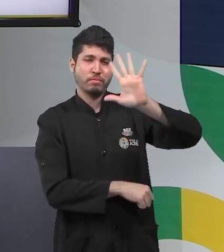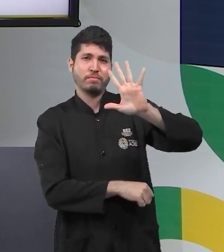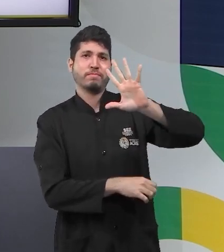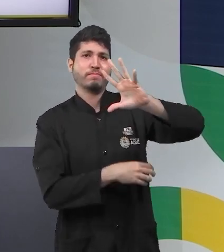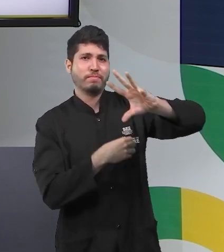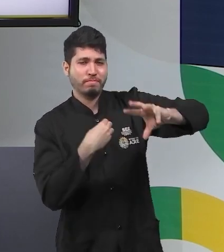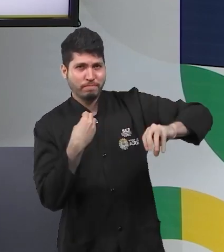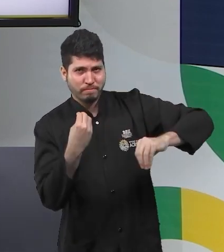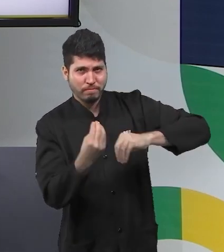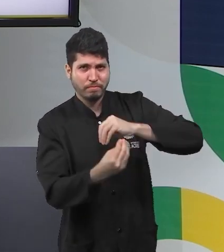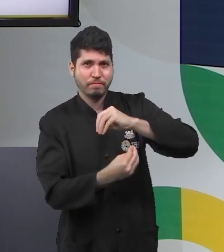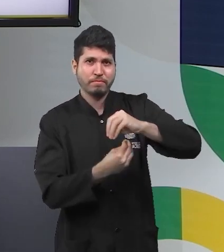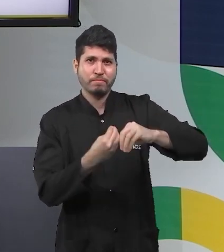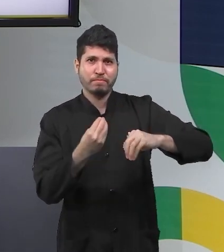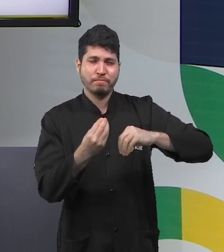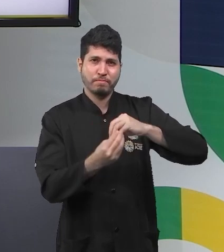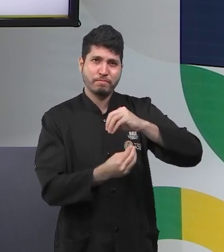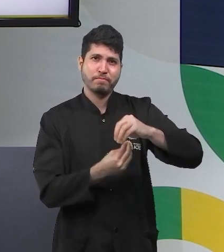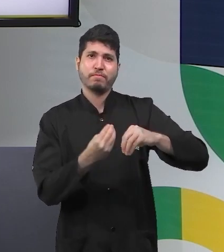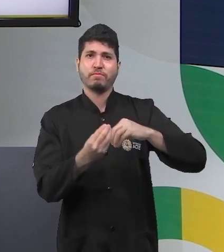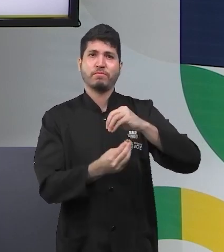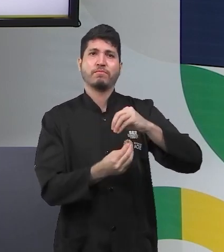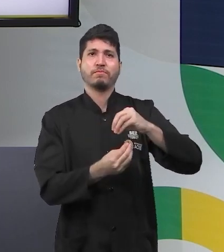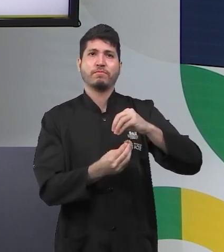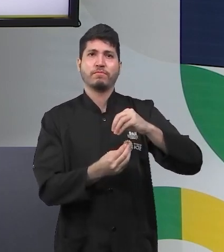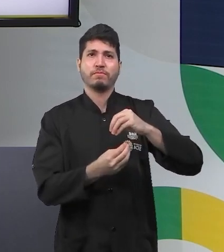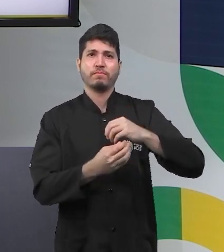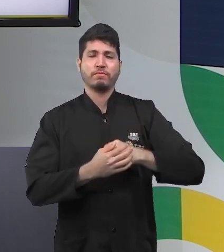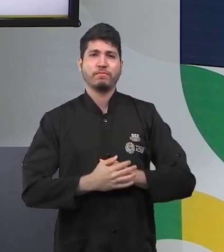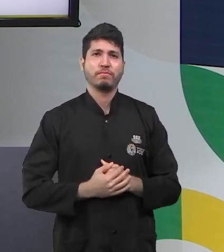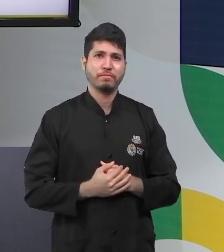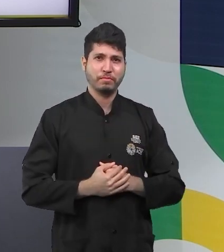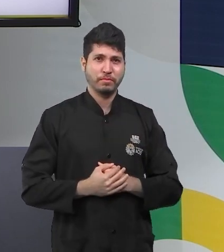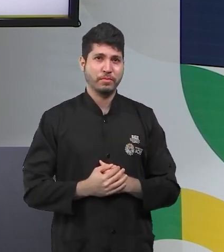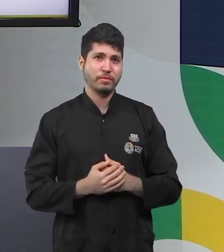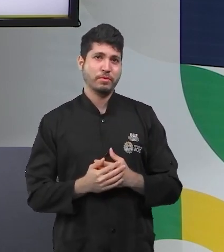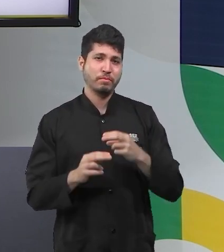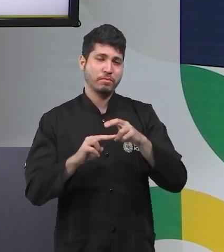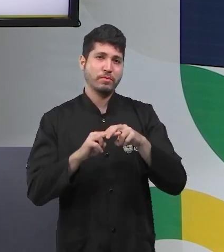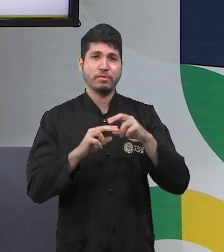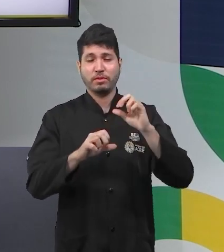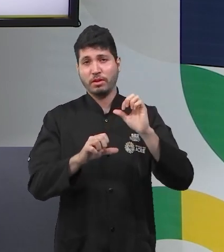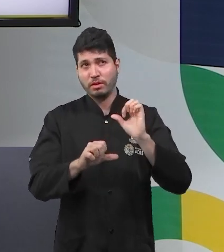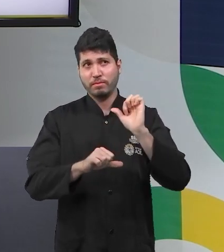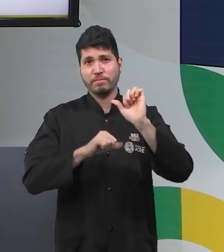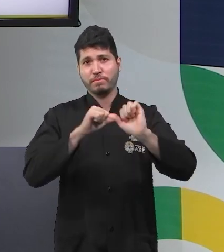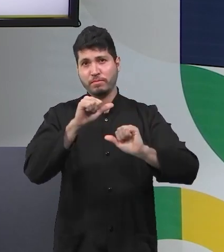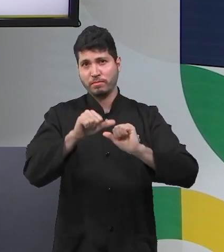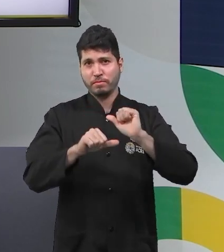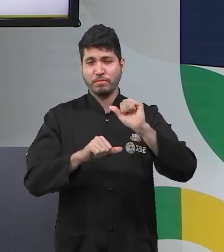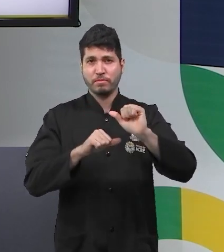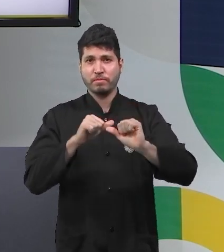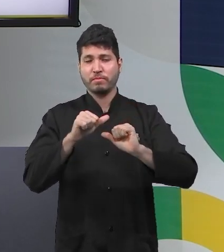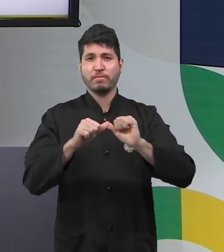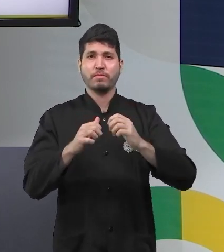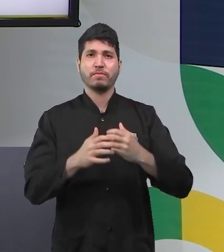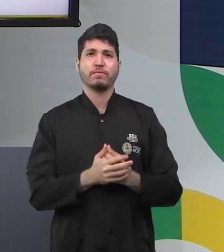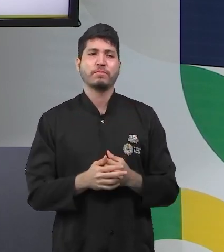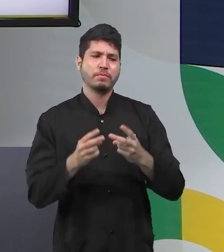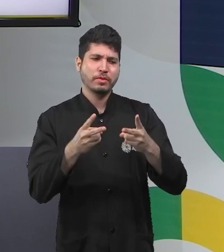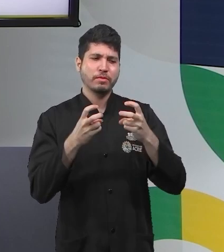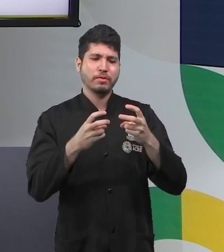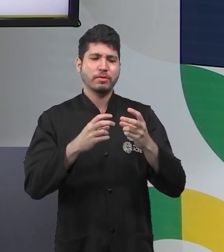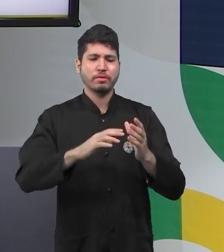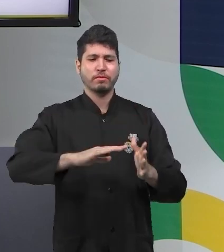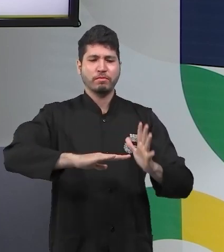mitigando a cultura presente e aí tendo algumas alterações. E aí quando a gente olha para o período contemporâneo, essas